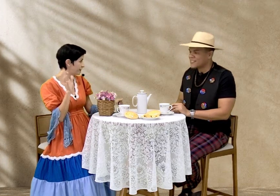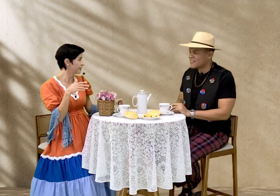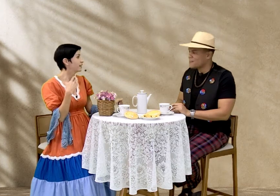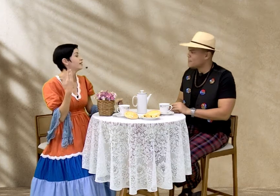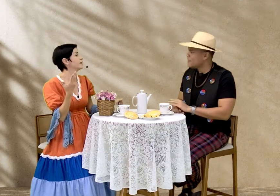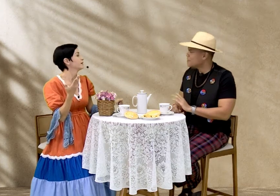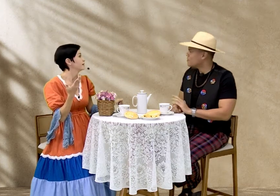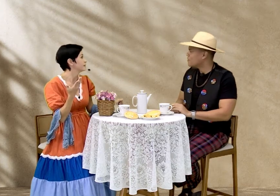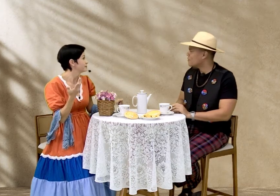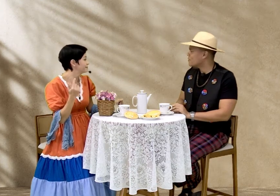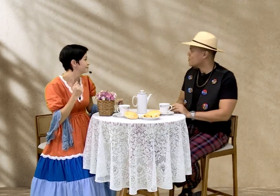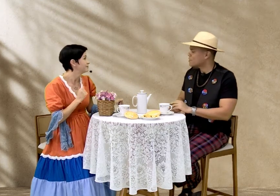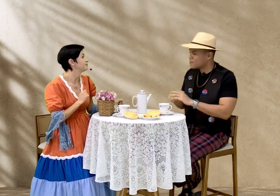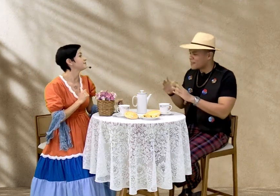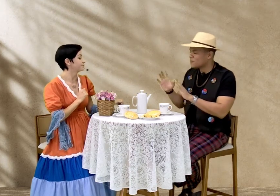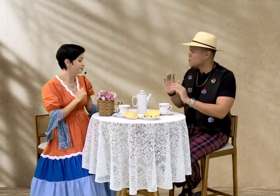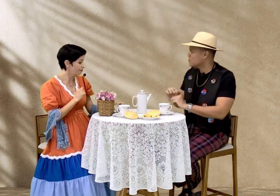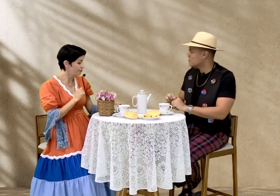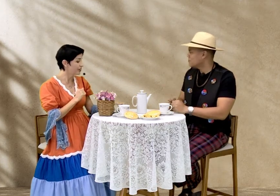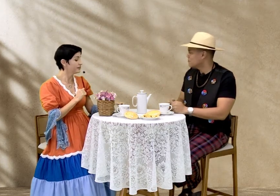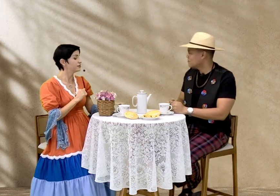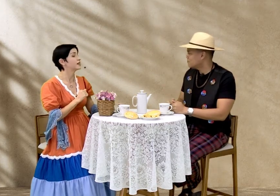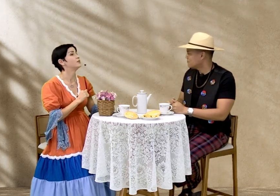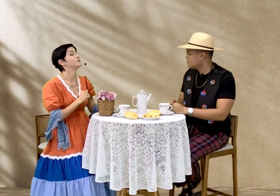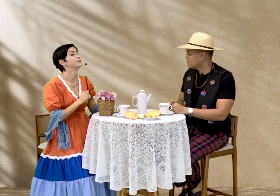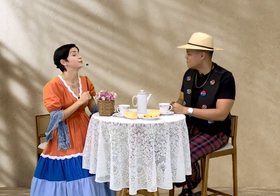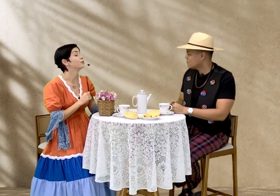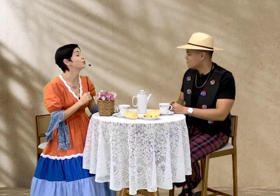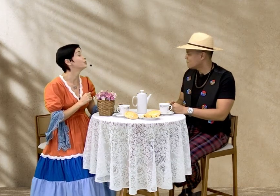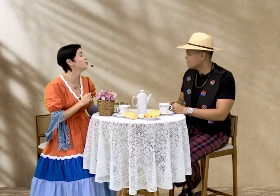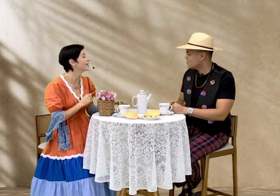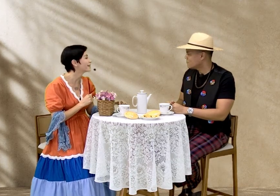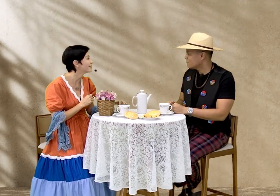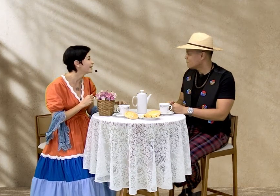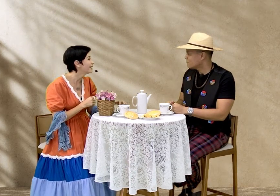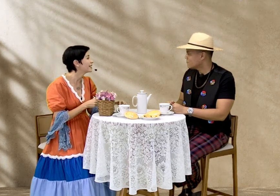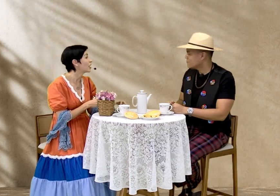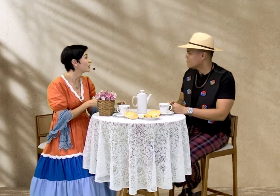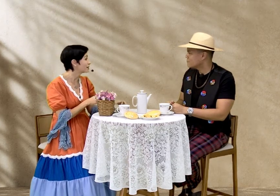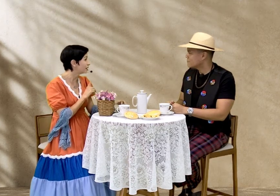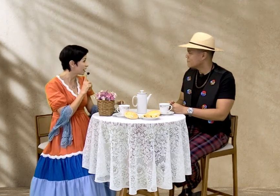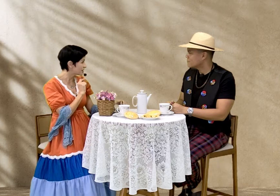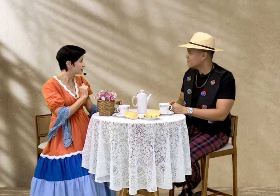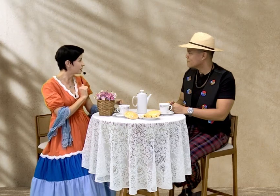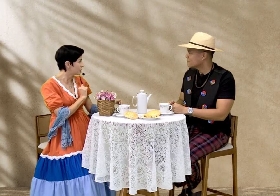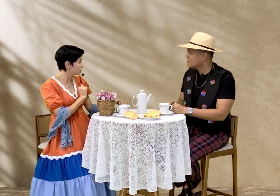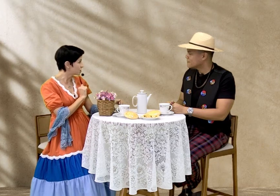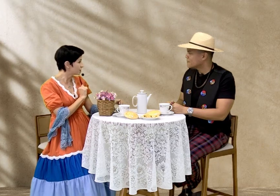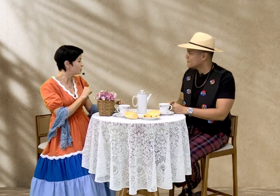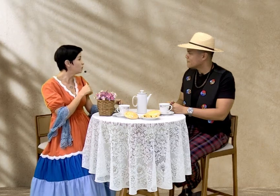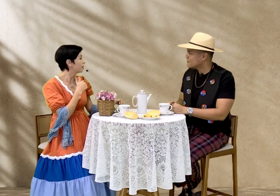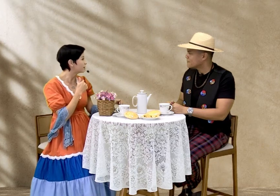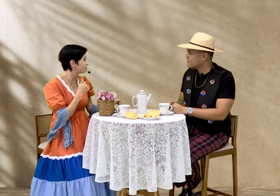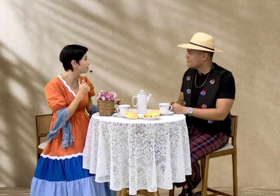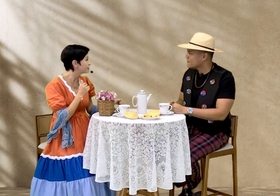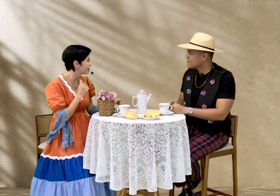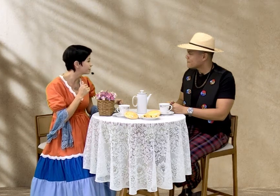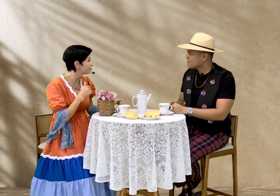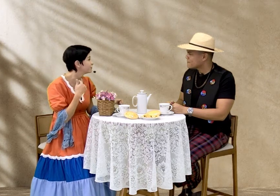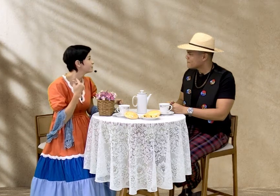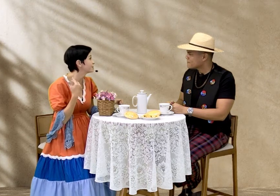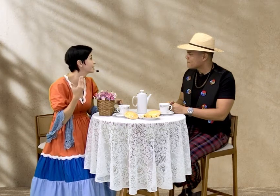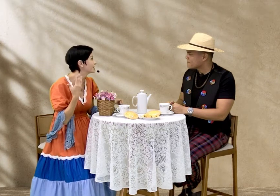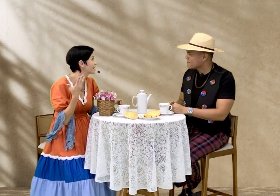né? Sempre tem esse pessoal que gosta de falar dos outros. Então, pois não é. Que ao lado da casa deles morava uma